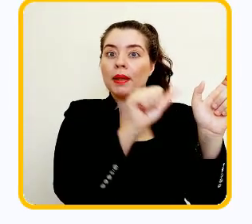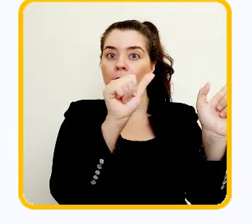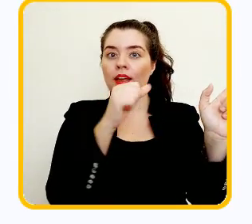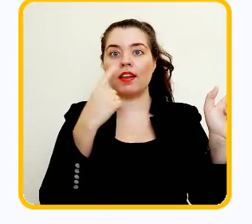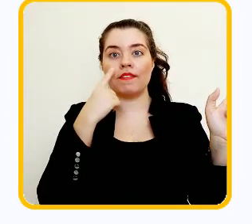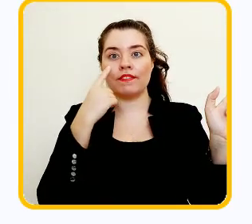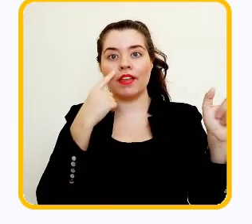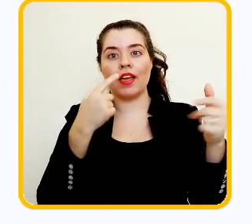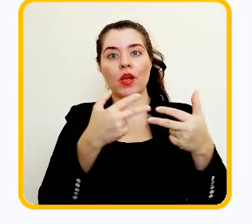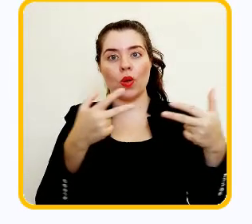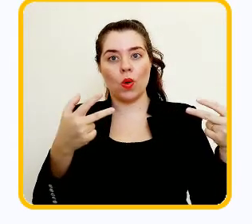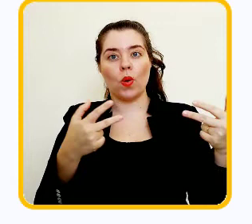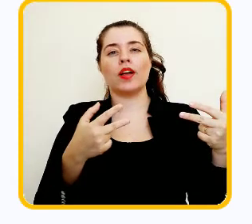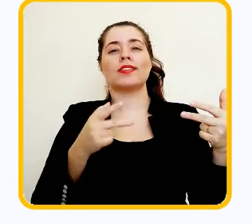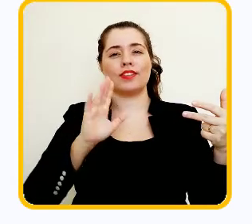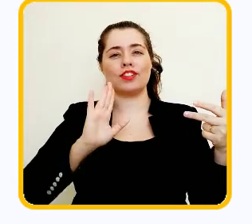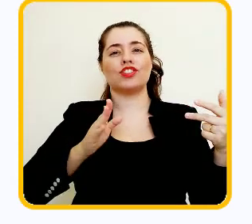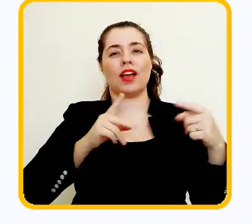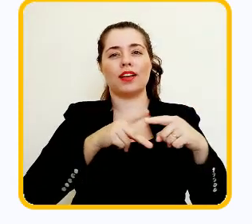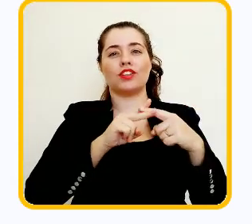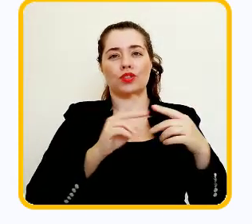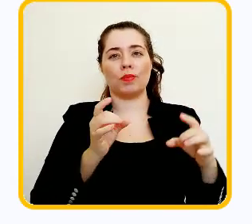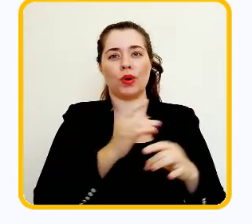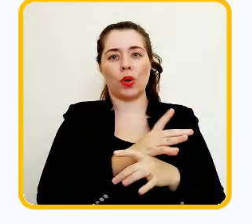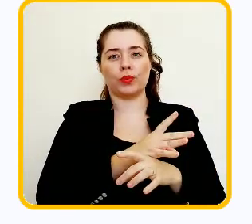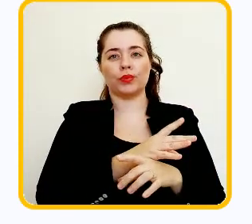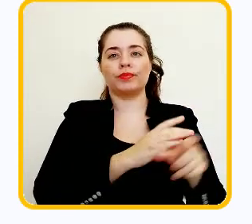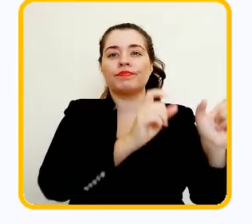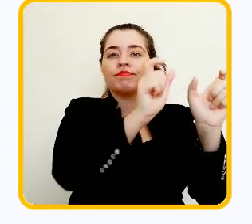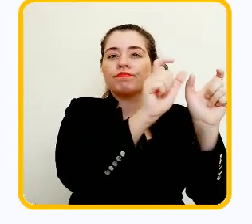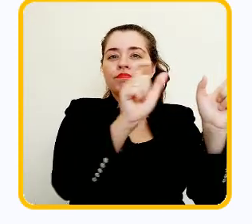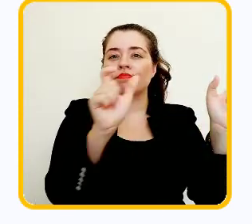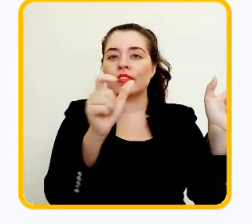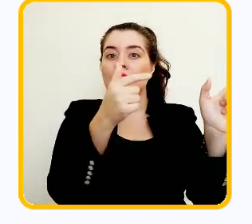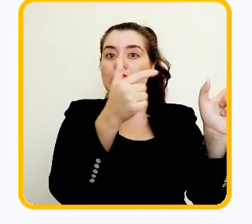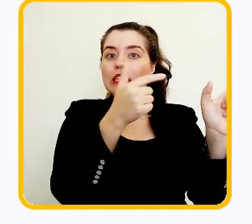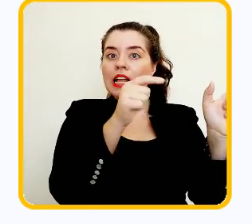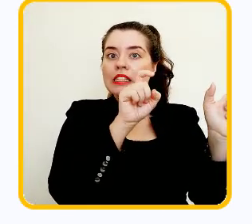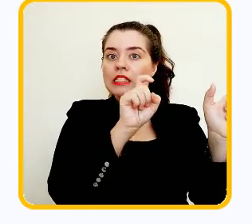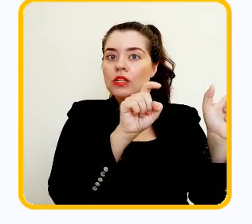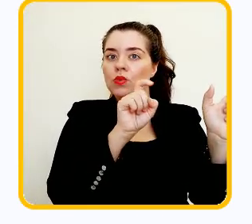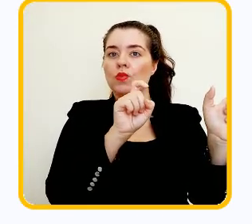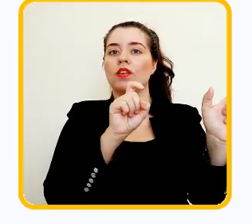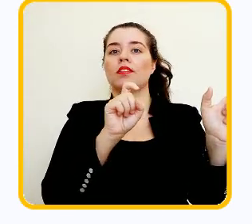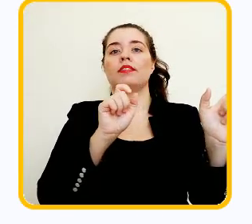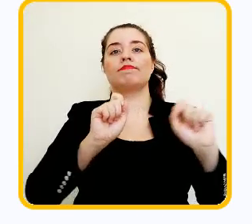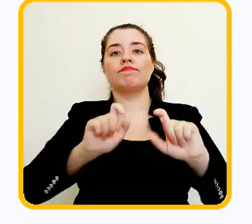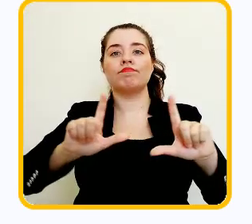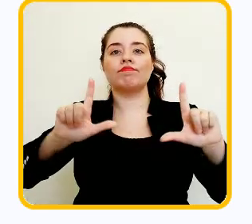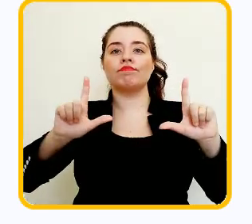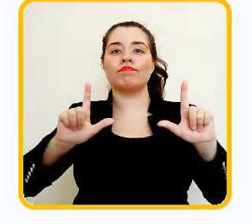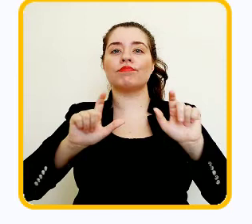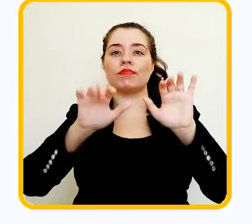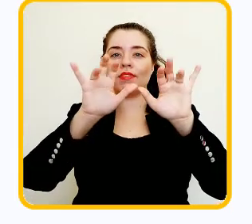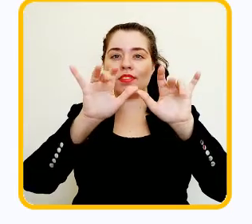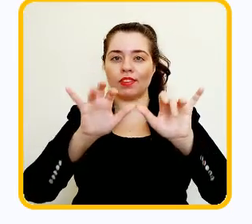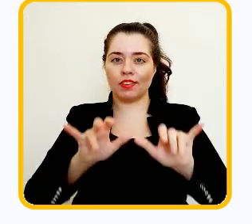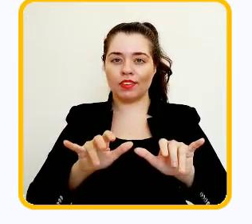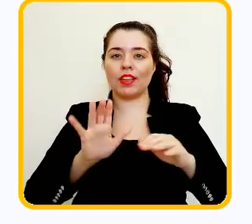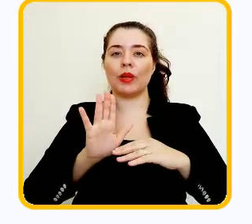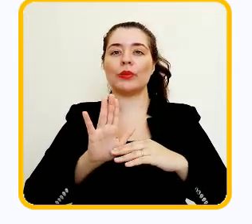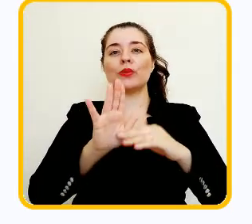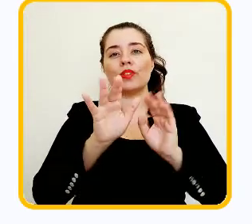editado. Na segunda, você abre o editor de texto para contribuir com a